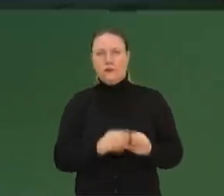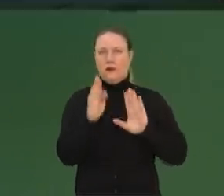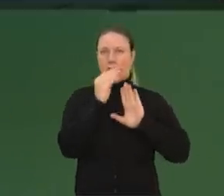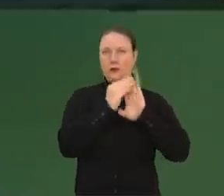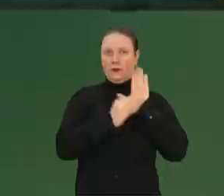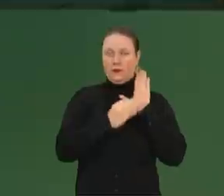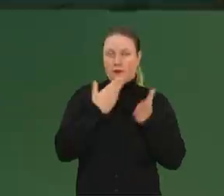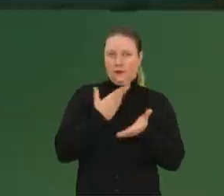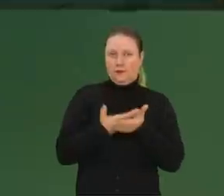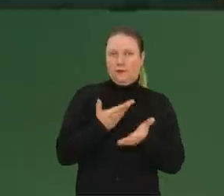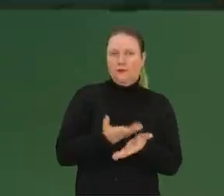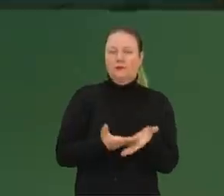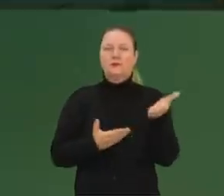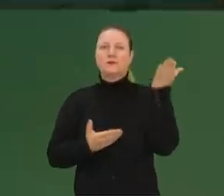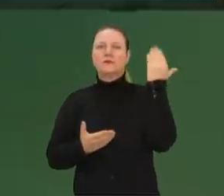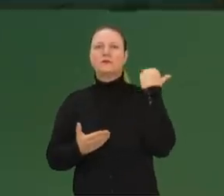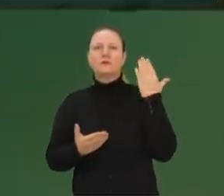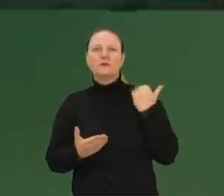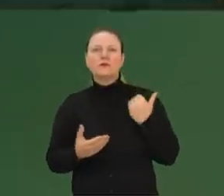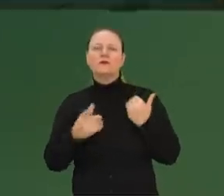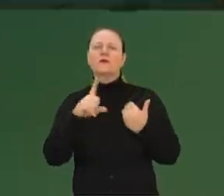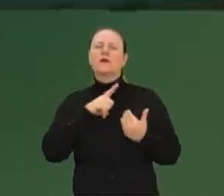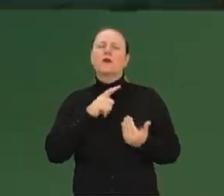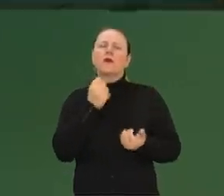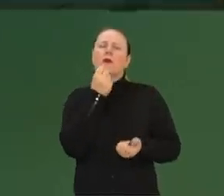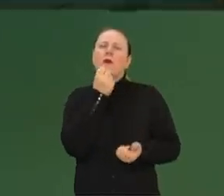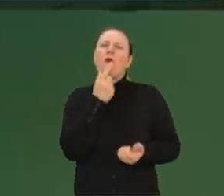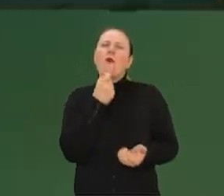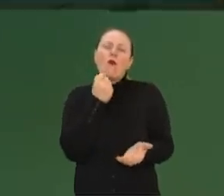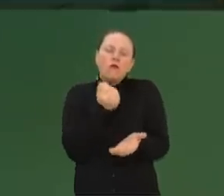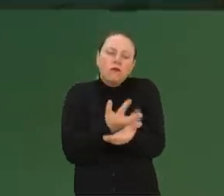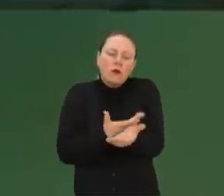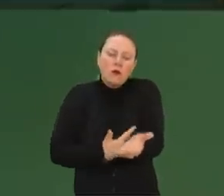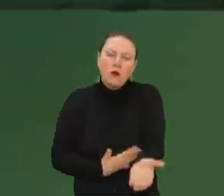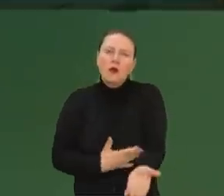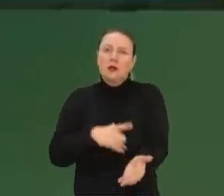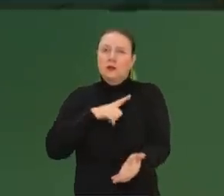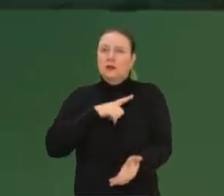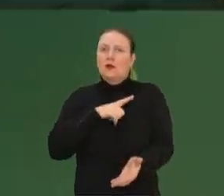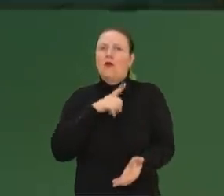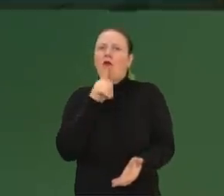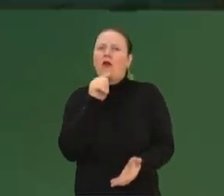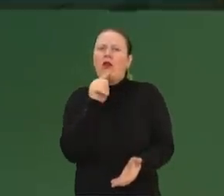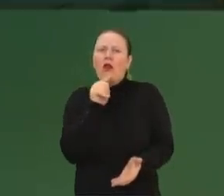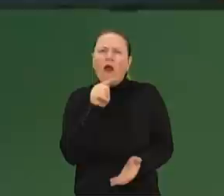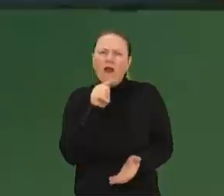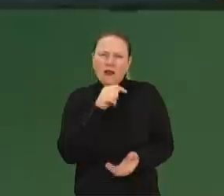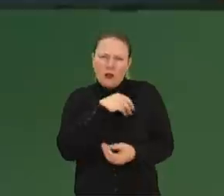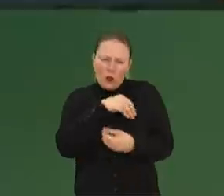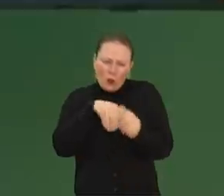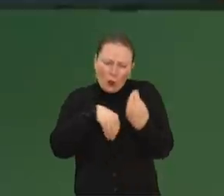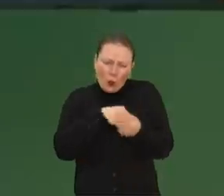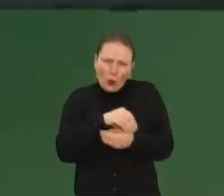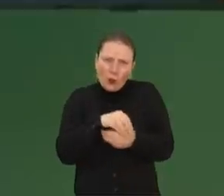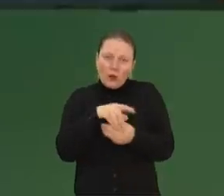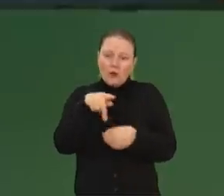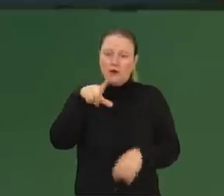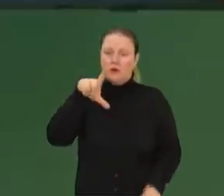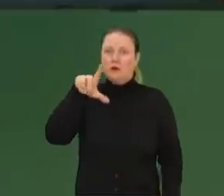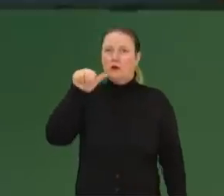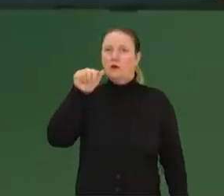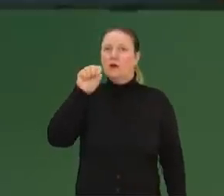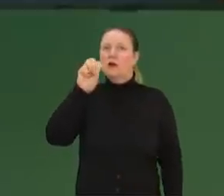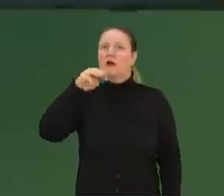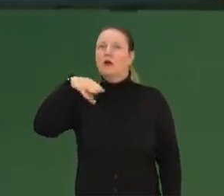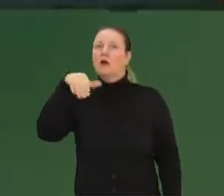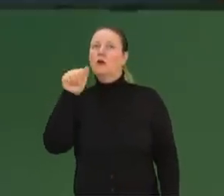passada, nós falamos, então, que o sangue é um tecido, nós vimos que a parte líquida dele é o plasma, nós vimos que as células estão